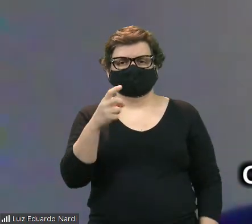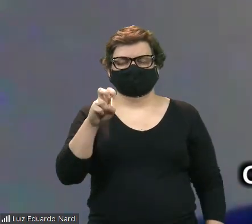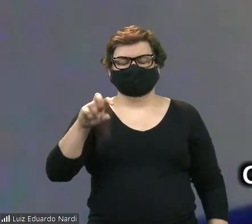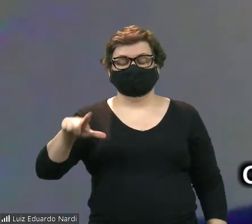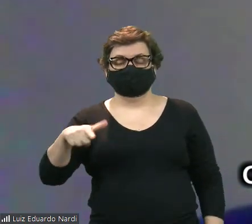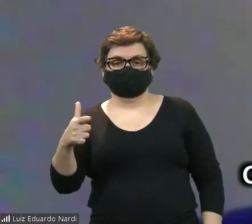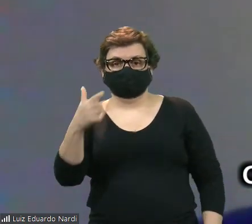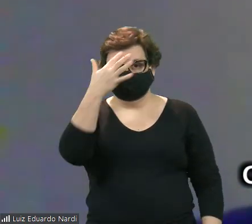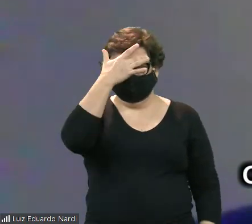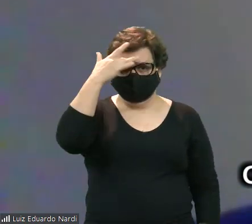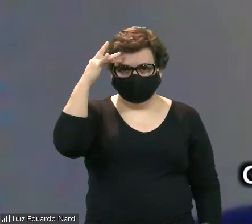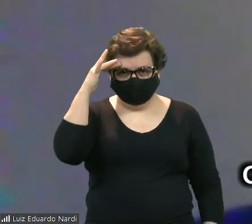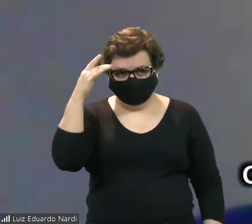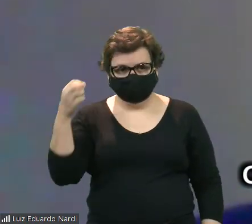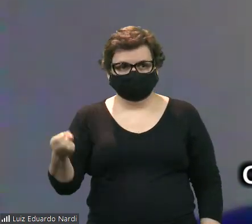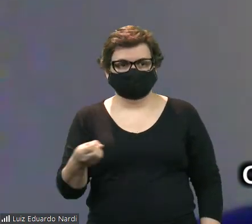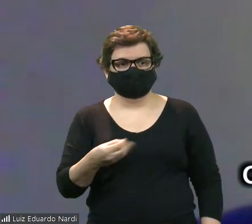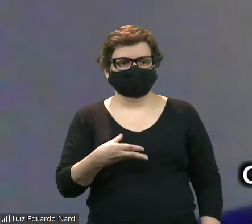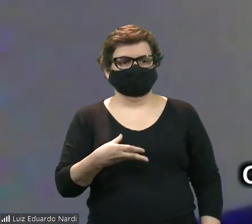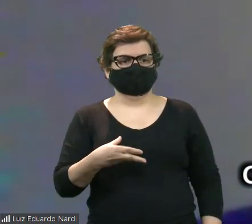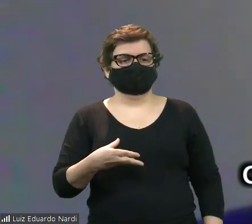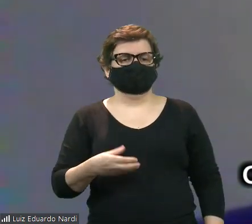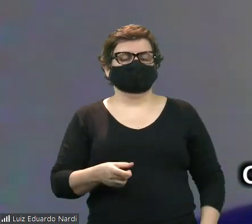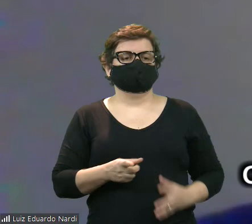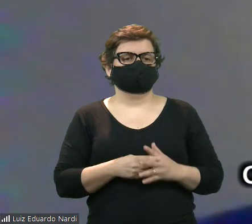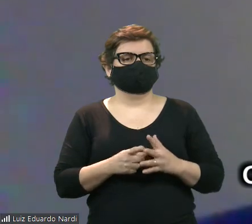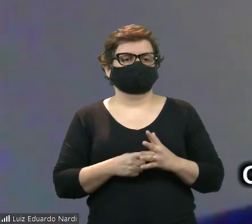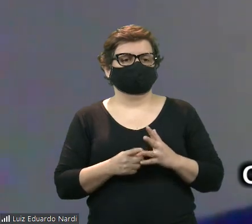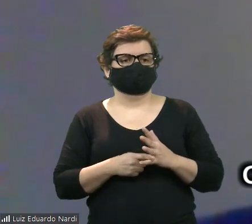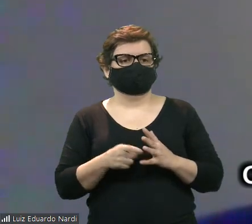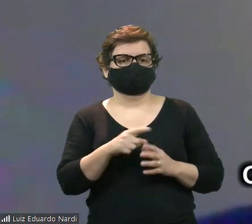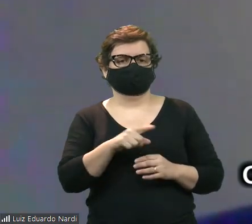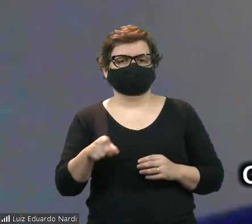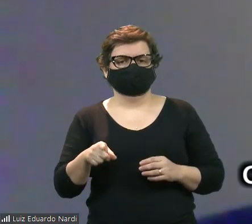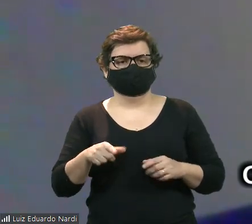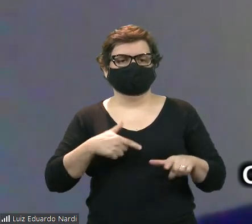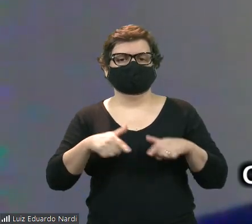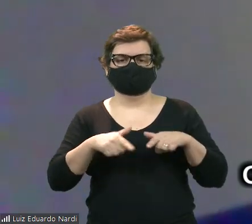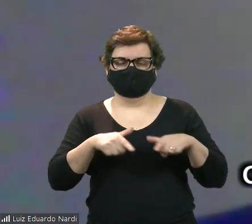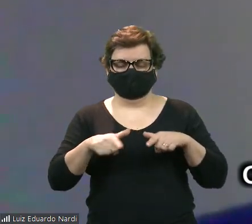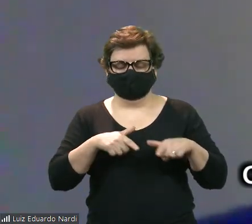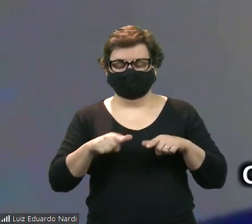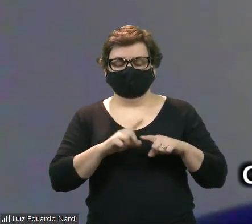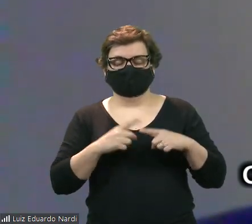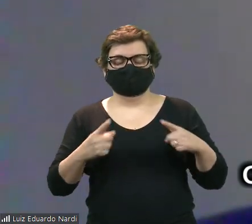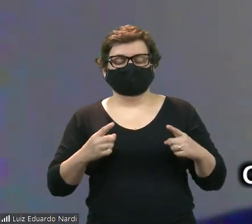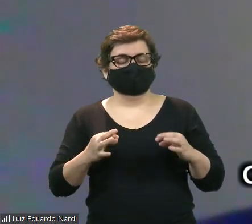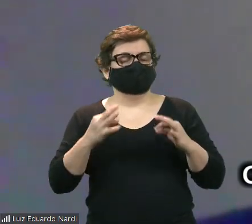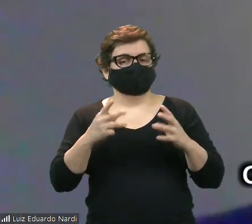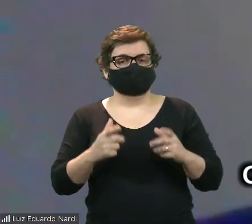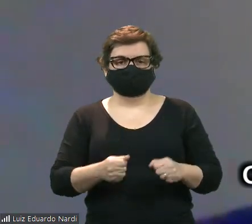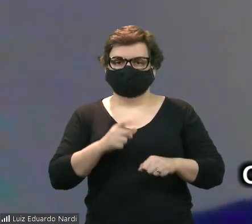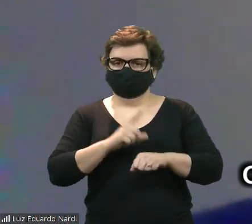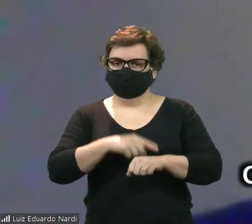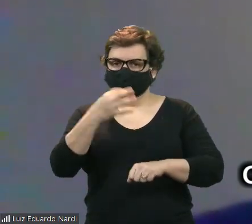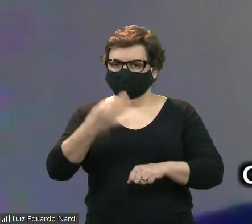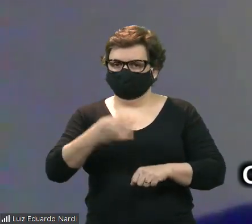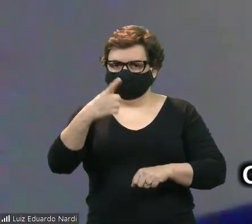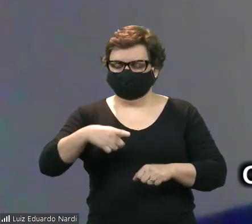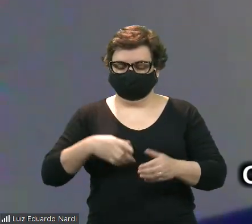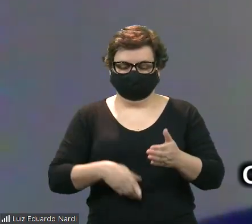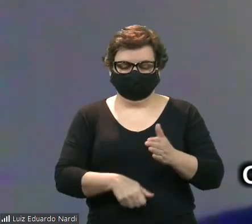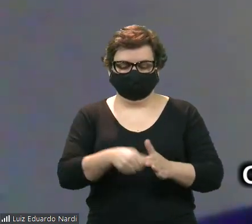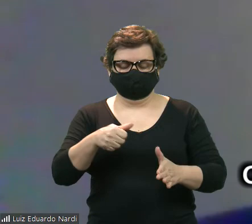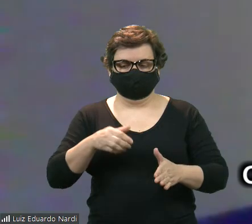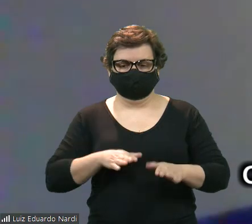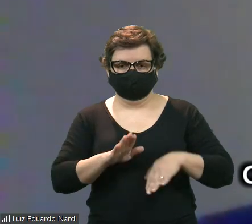mil moradores, né? E entre eles, naturalmente, trabalhadores. Mas tudo a seu tempo, é um primeiro passo,